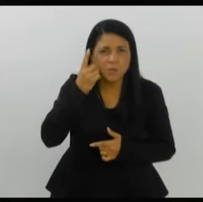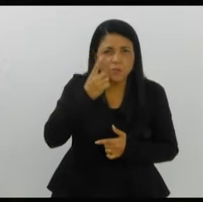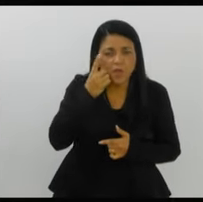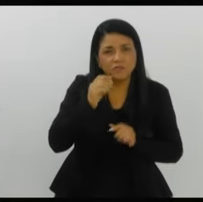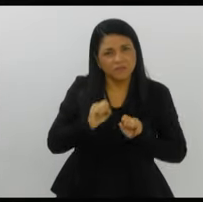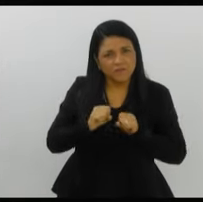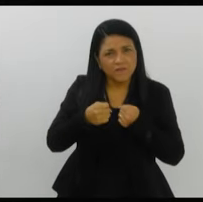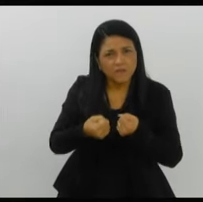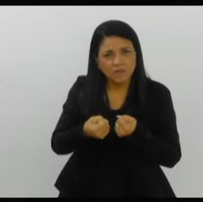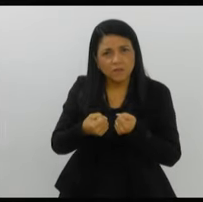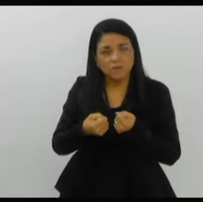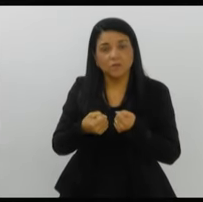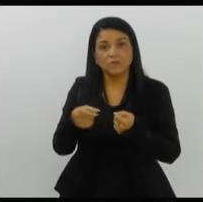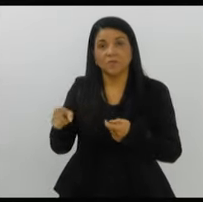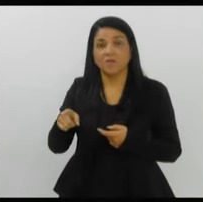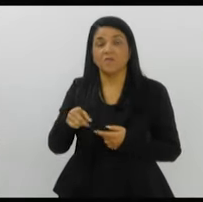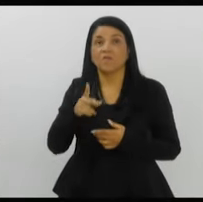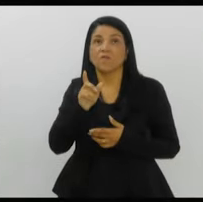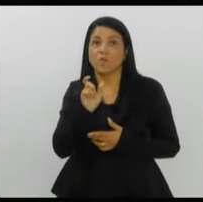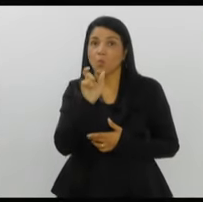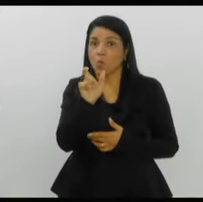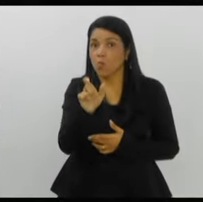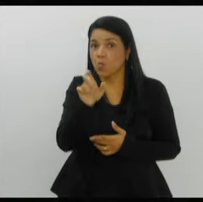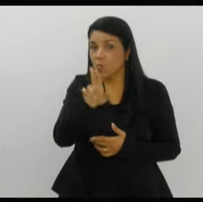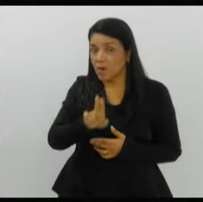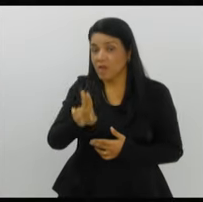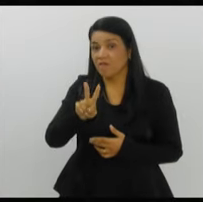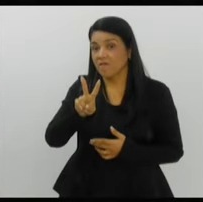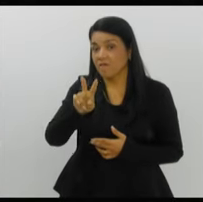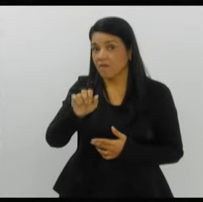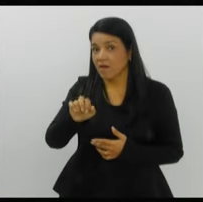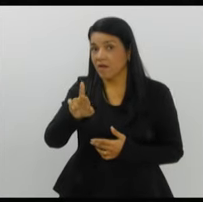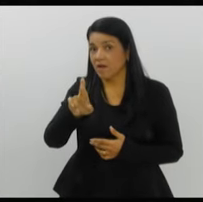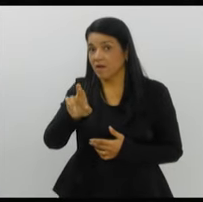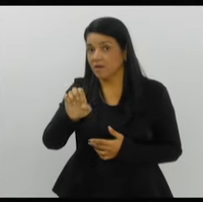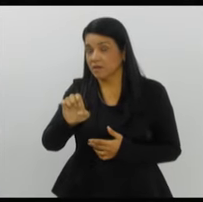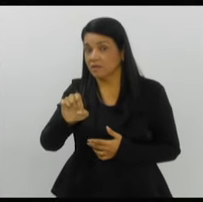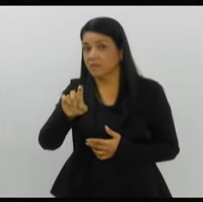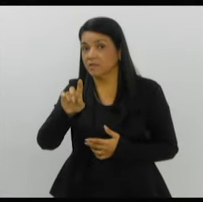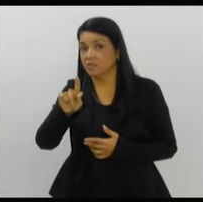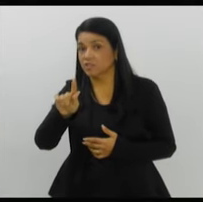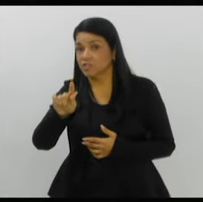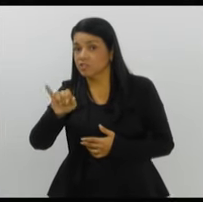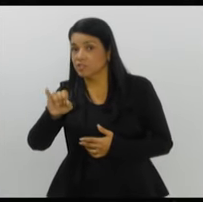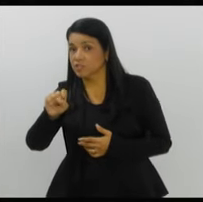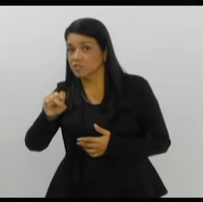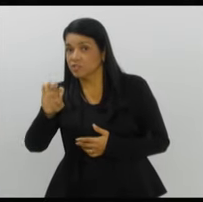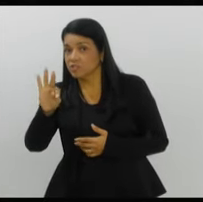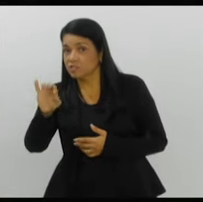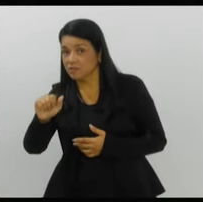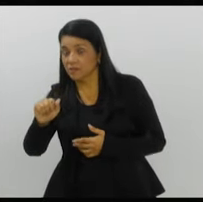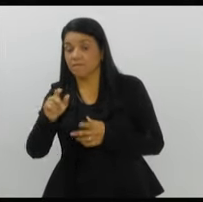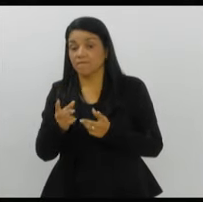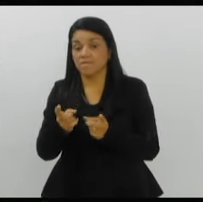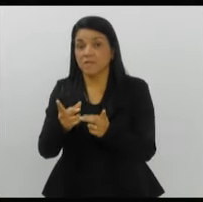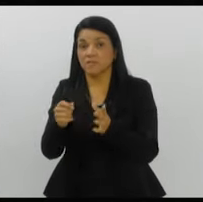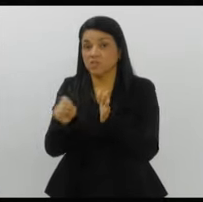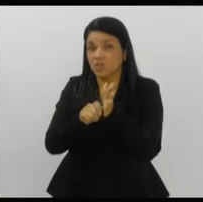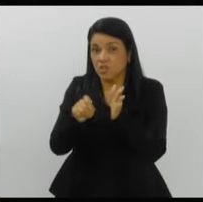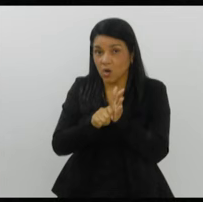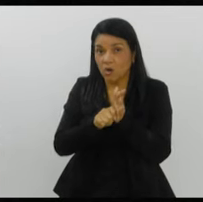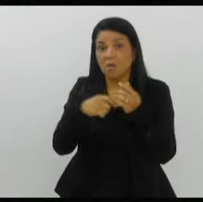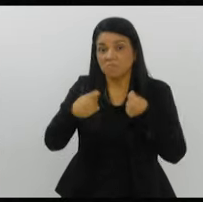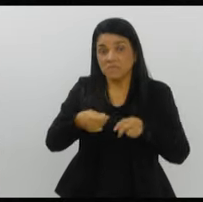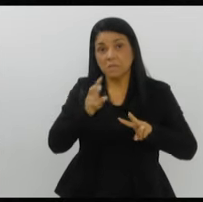falou, o varejista, quem é o varejista? O varejista que vende droga tem que ser sancionado, como também tem